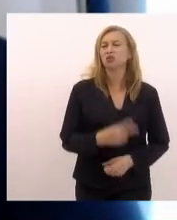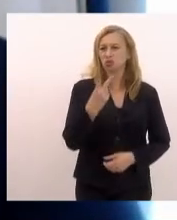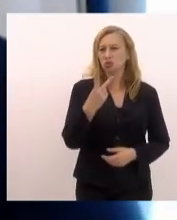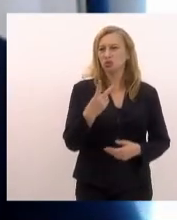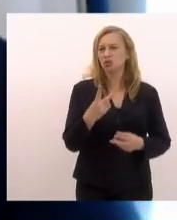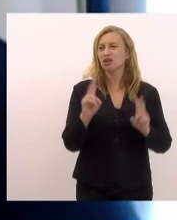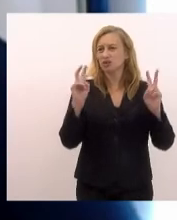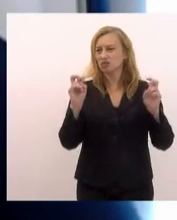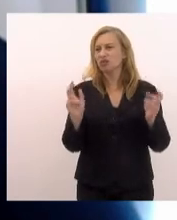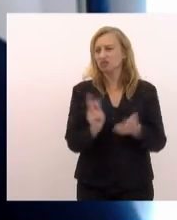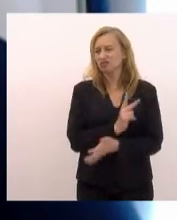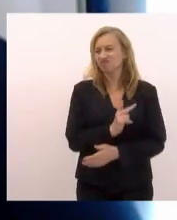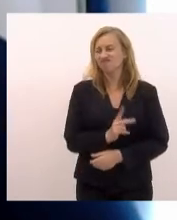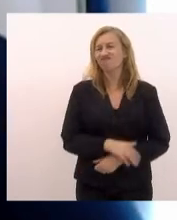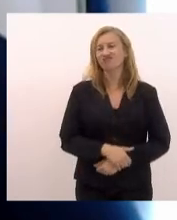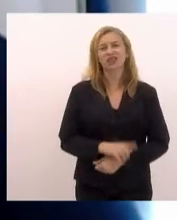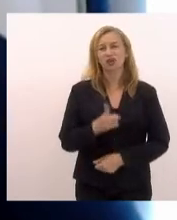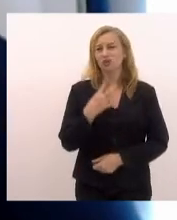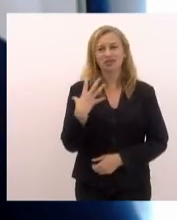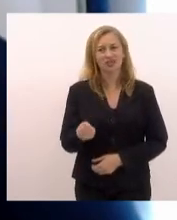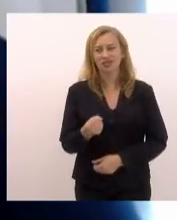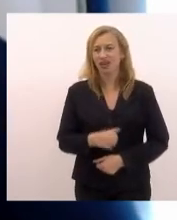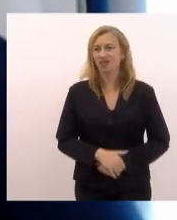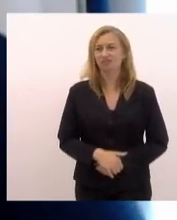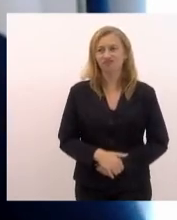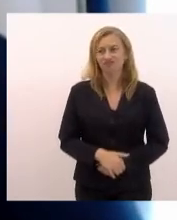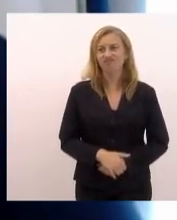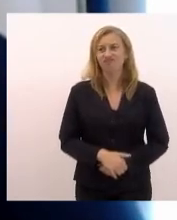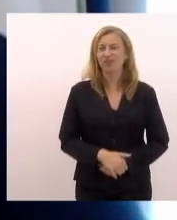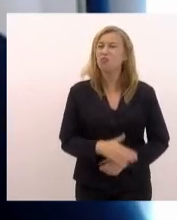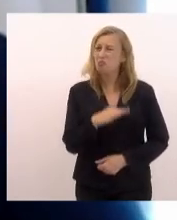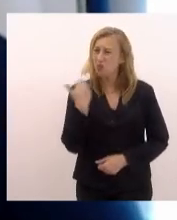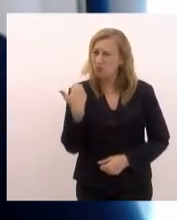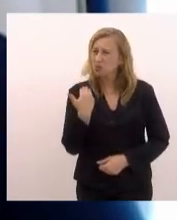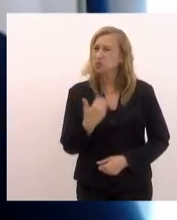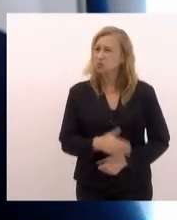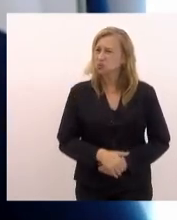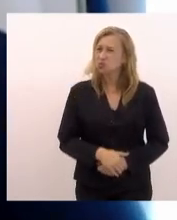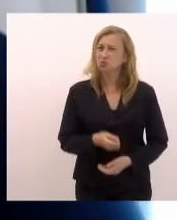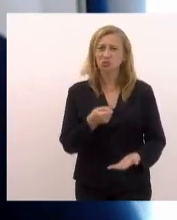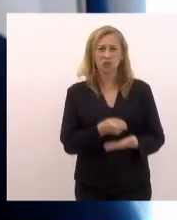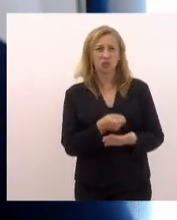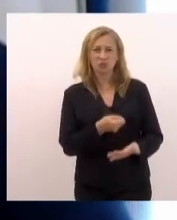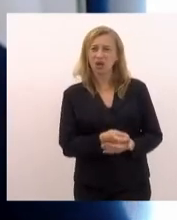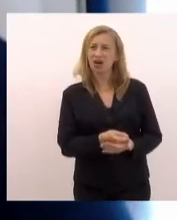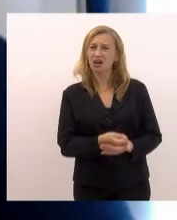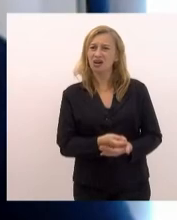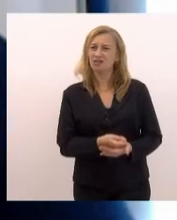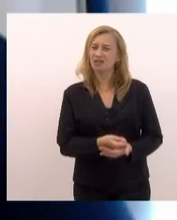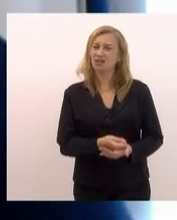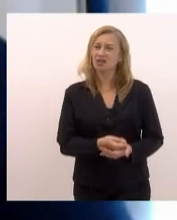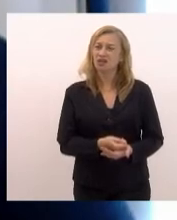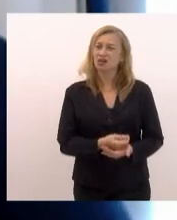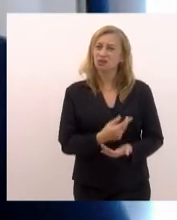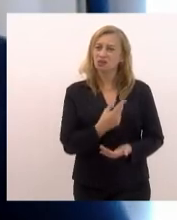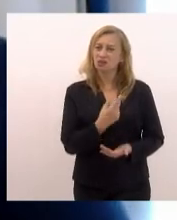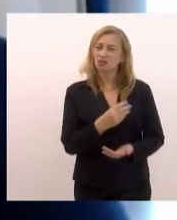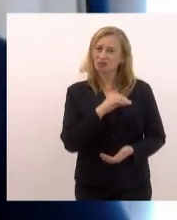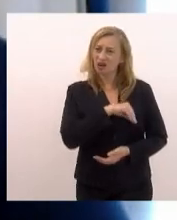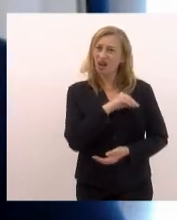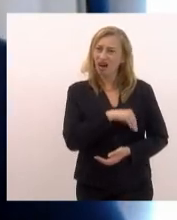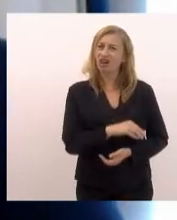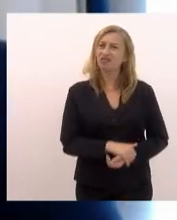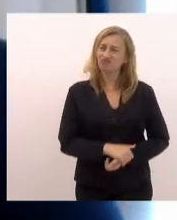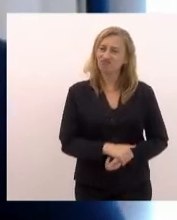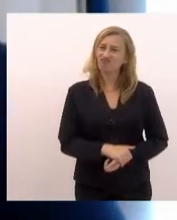absolutamente inaceitáveis, né? Uma de que ele teria sido assassinado quando cobrava a sua diária e se desentendeu com o dono